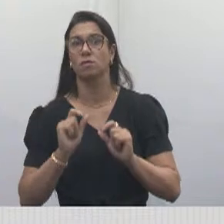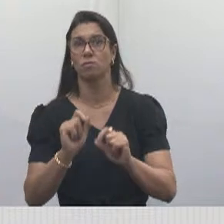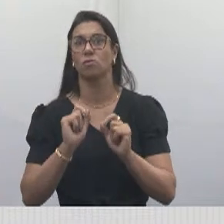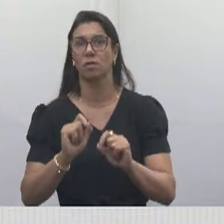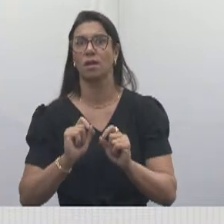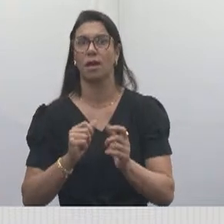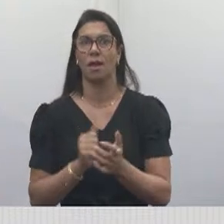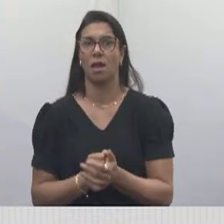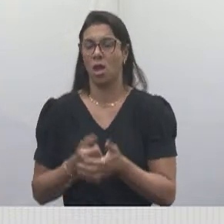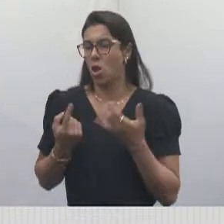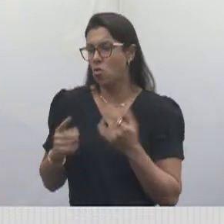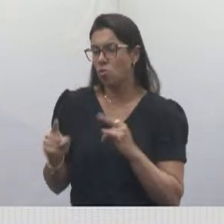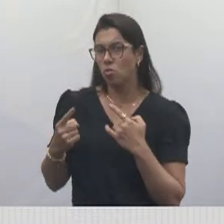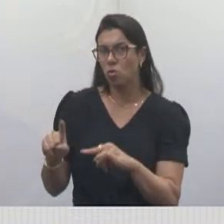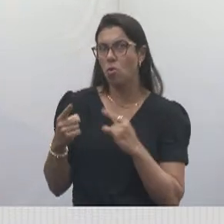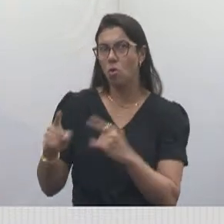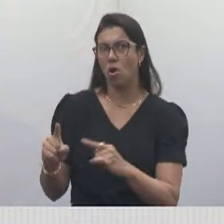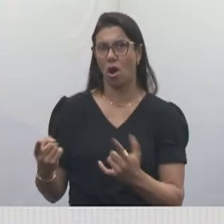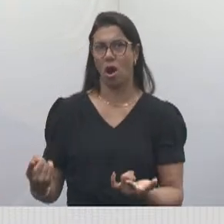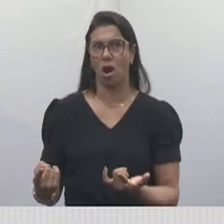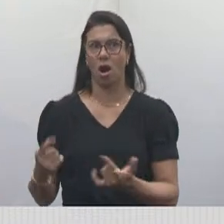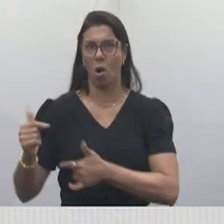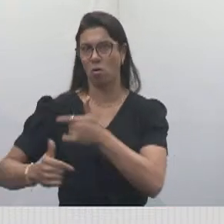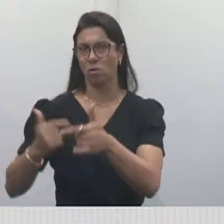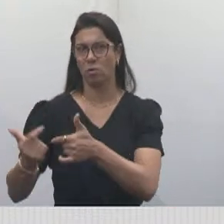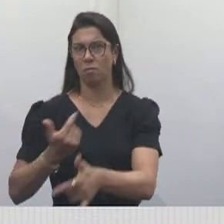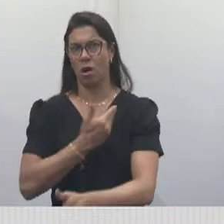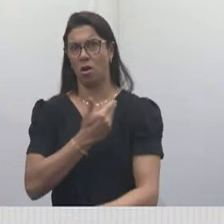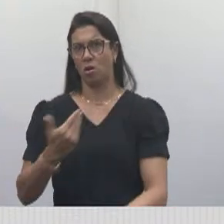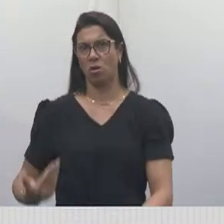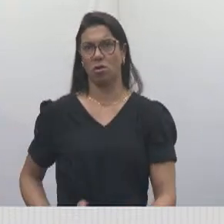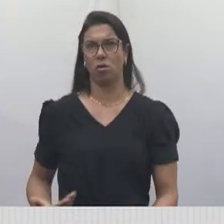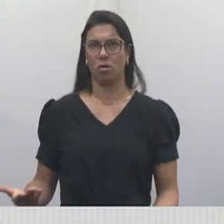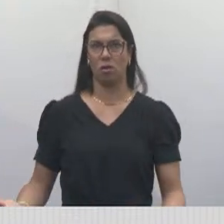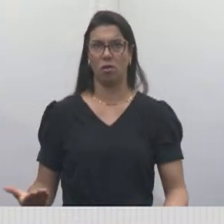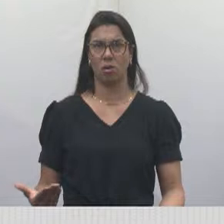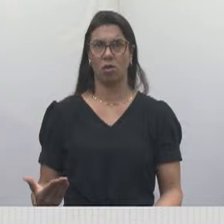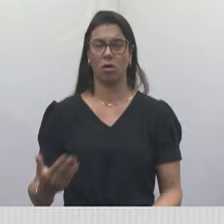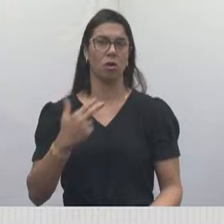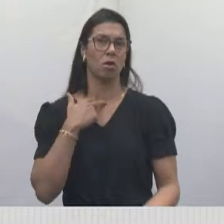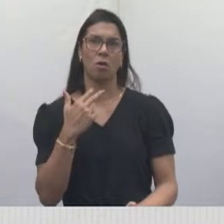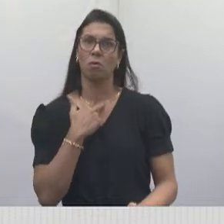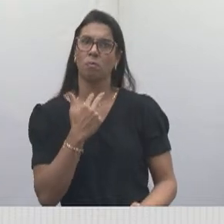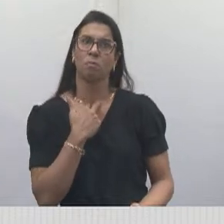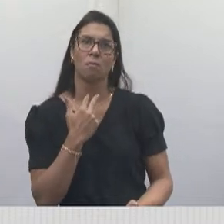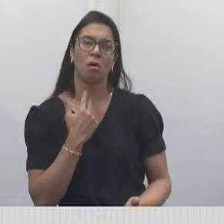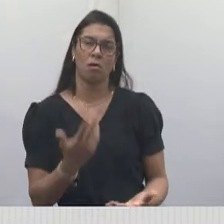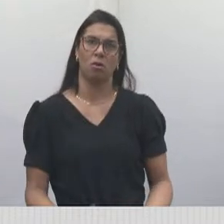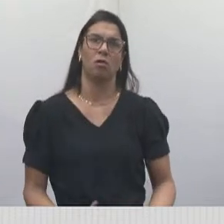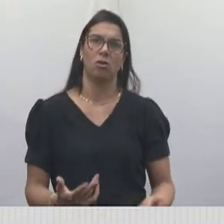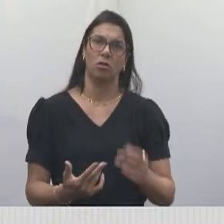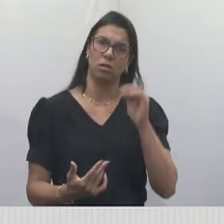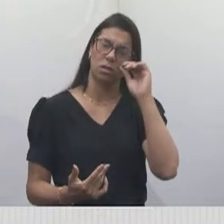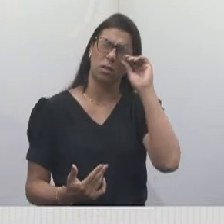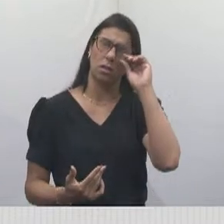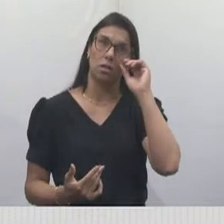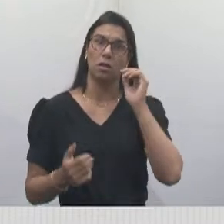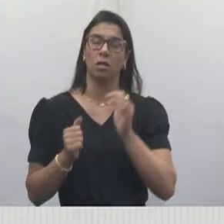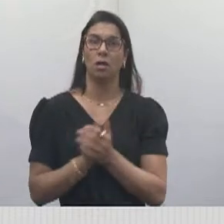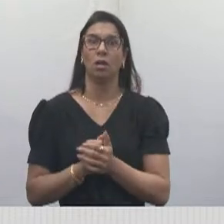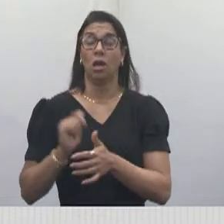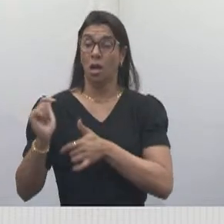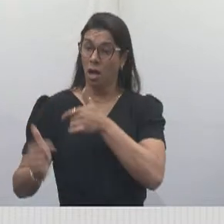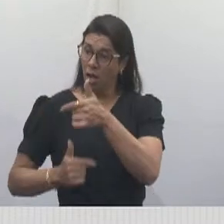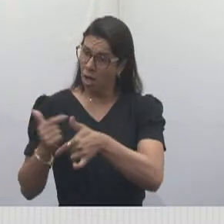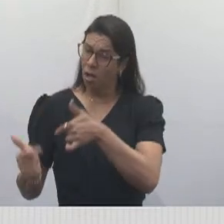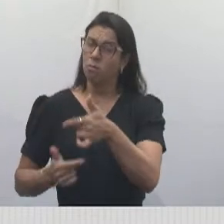endemonizar servidor comissionado. Não é possível tentar faturar politicamente em cima de servidor comissionado.